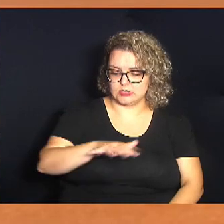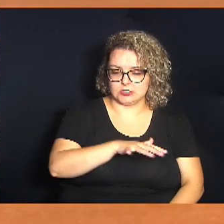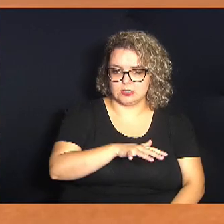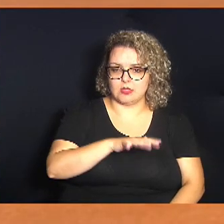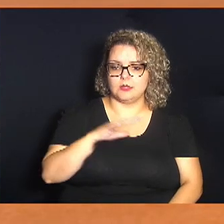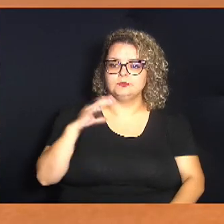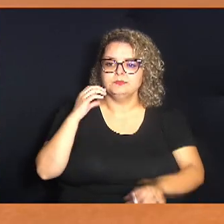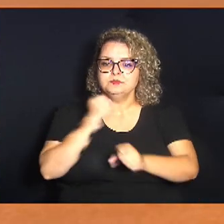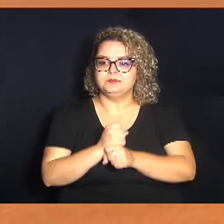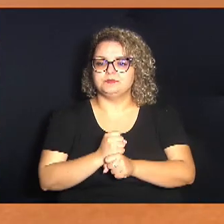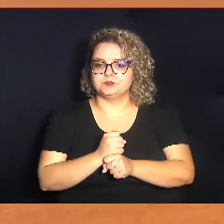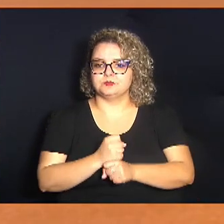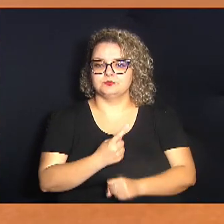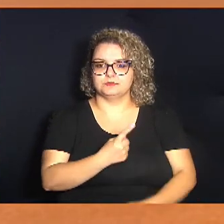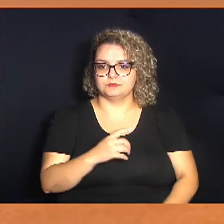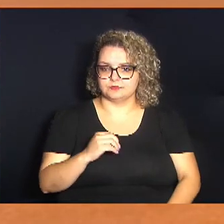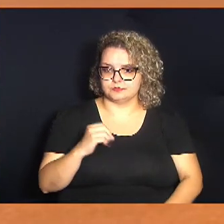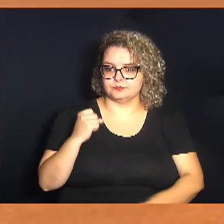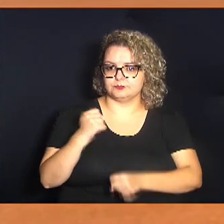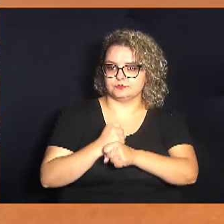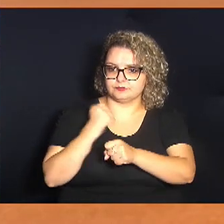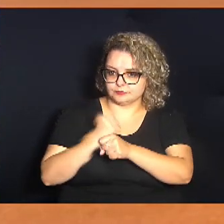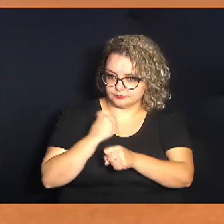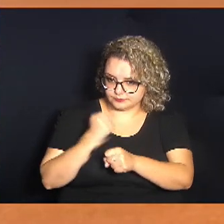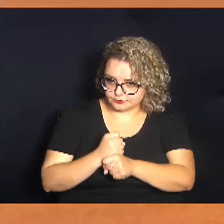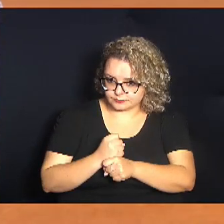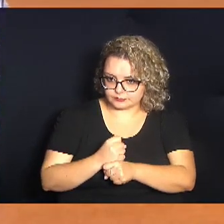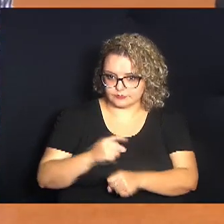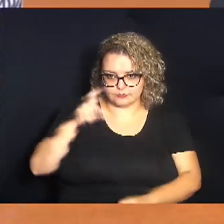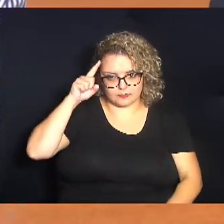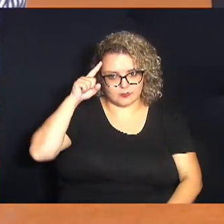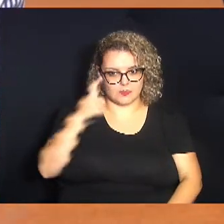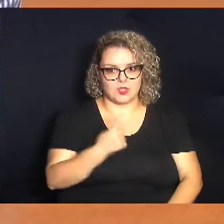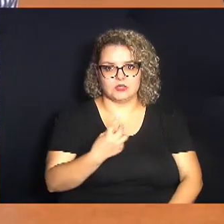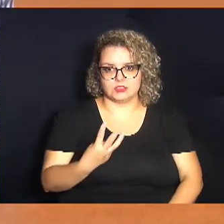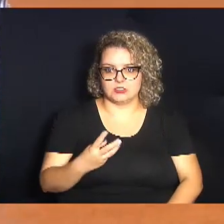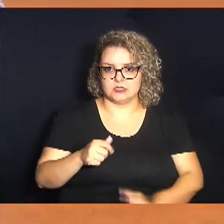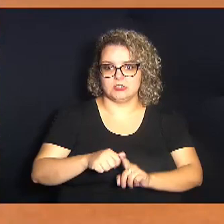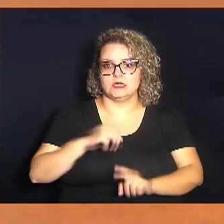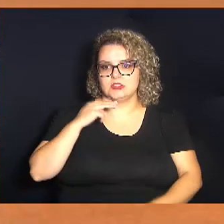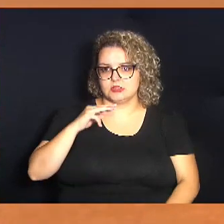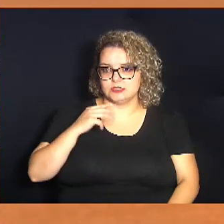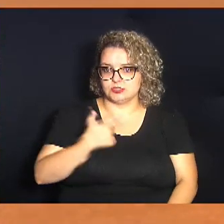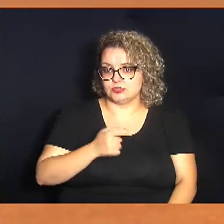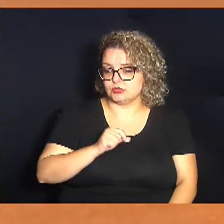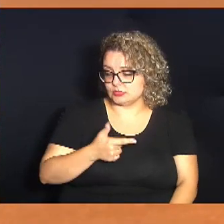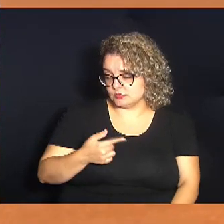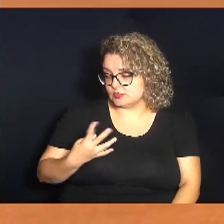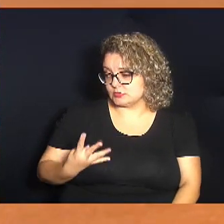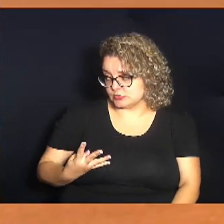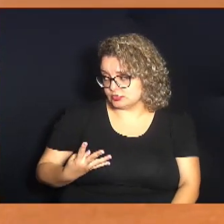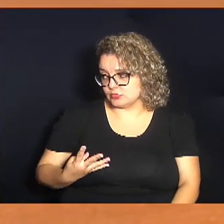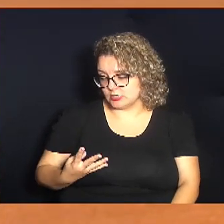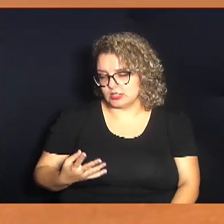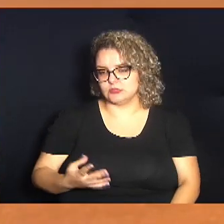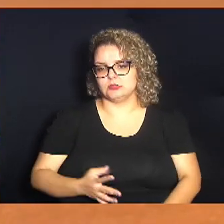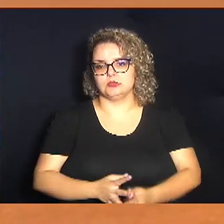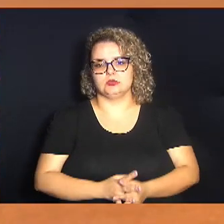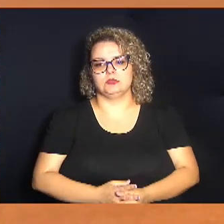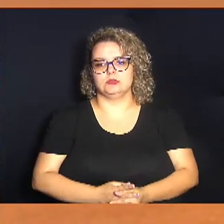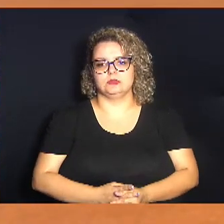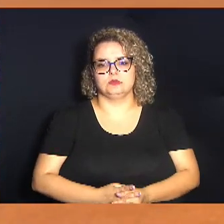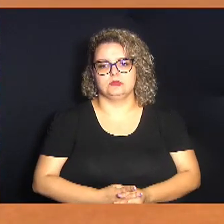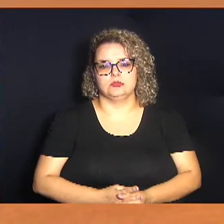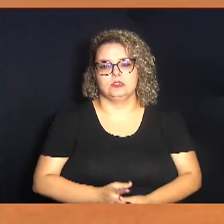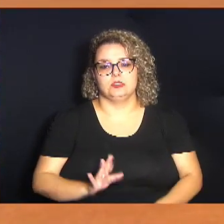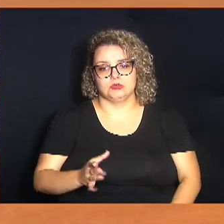completando agora o seu décimo ano, no dia 13 de março de 2024, que já